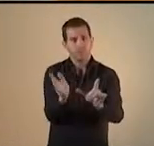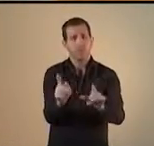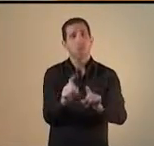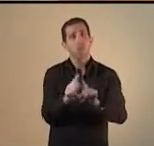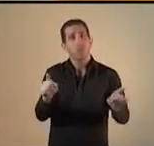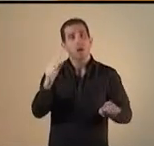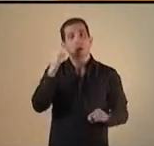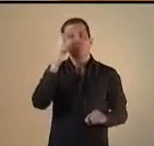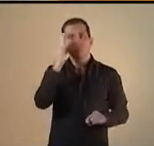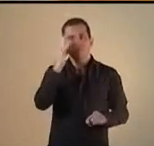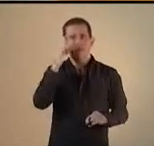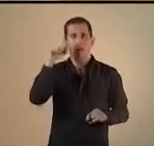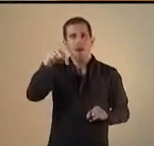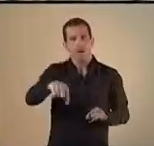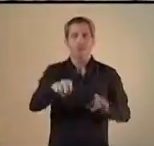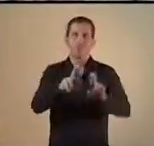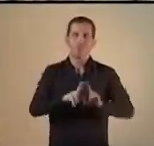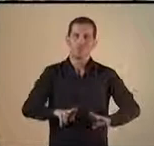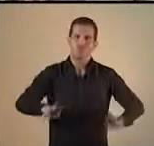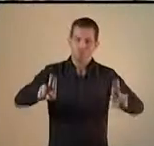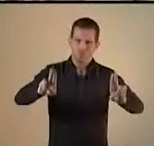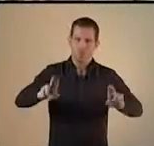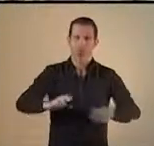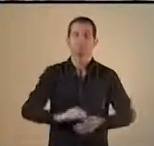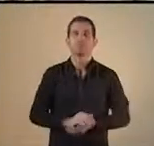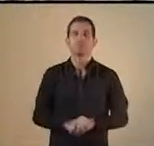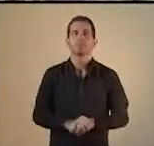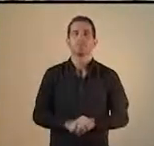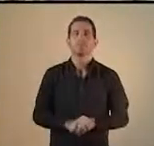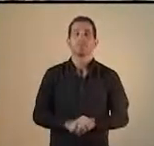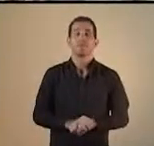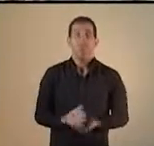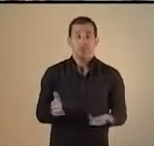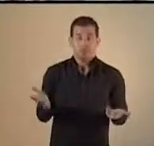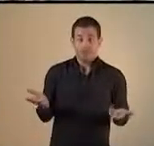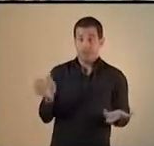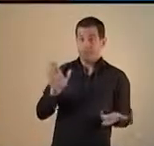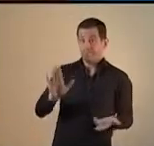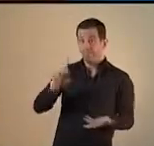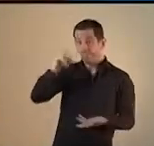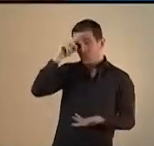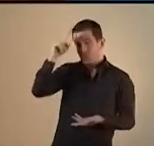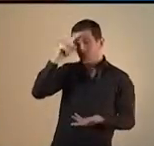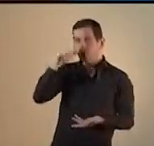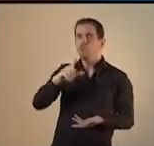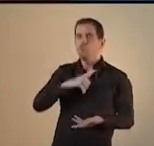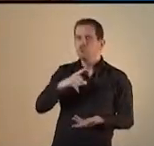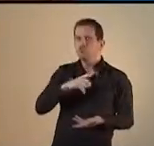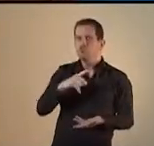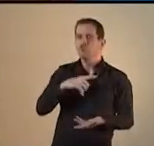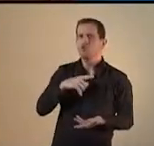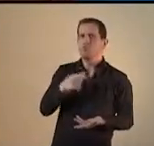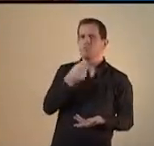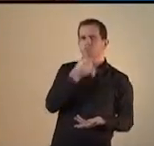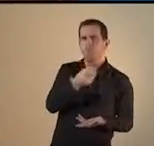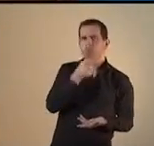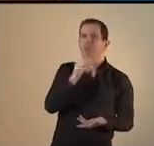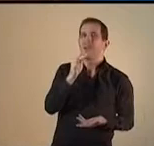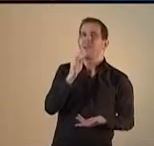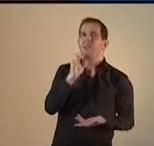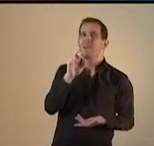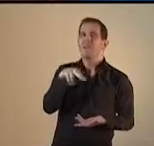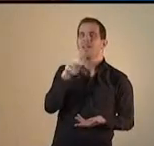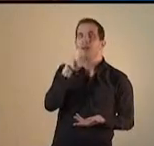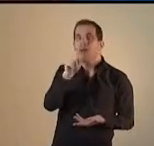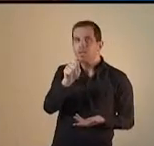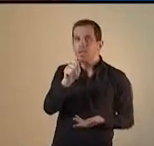na modalidade presencial. Diego, nós vamos a um trabalho feito pela repórter Fernanda Fontoura sobre o nosso tema do programa de